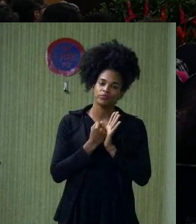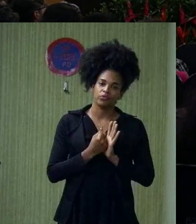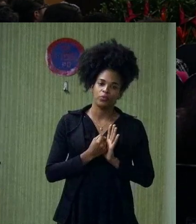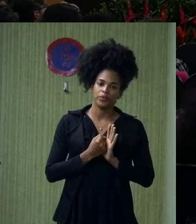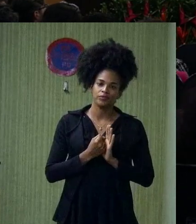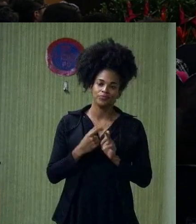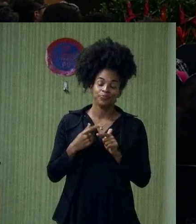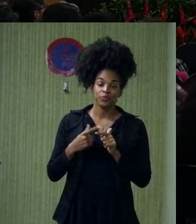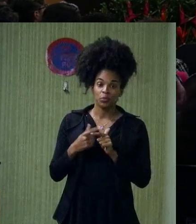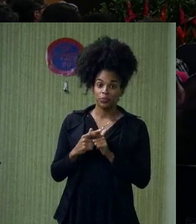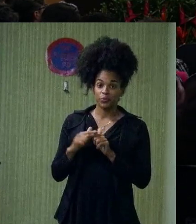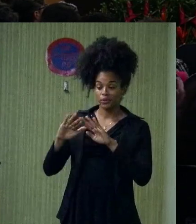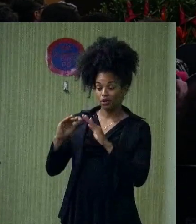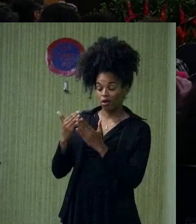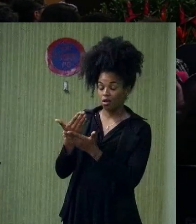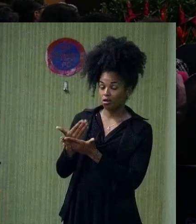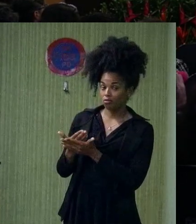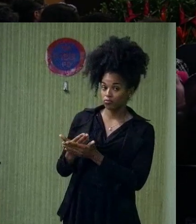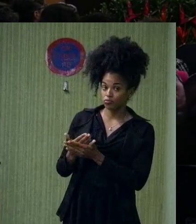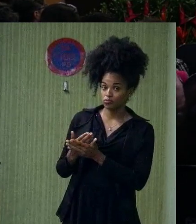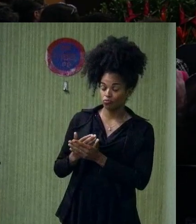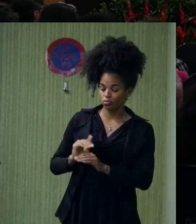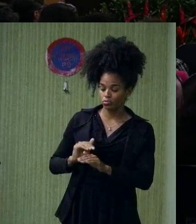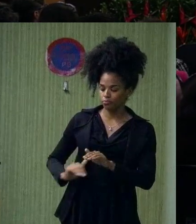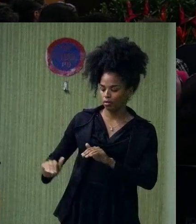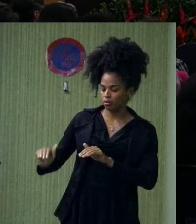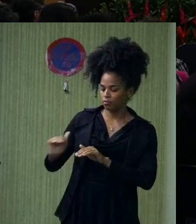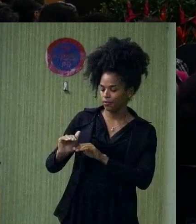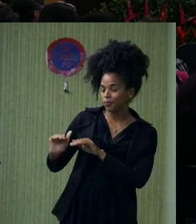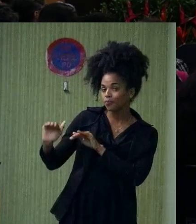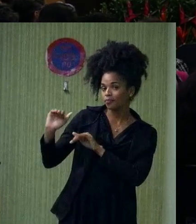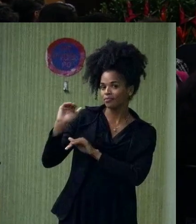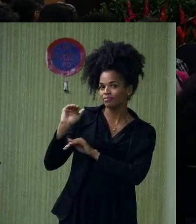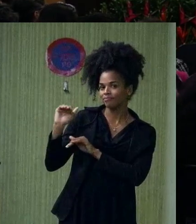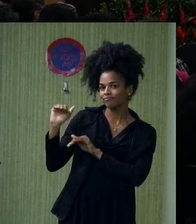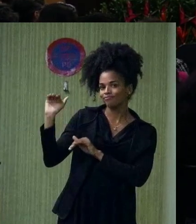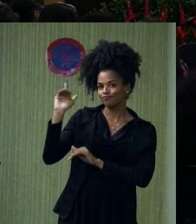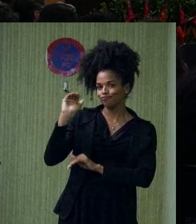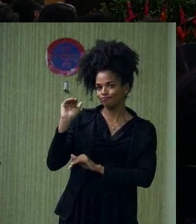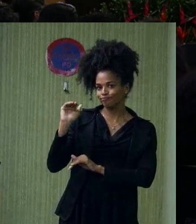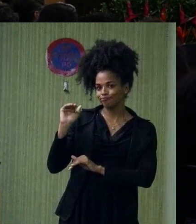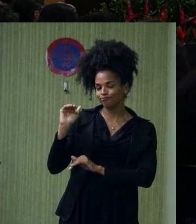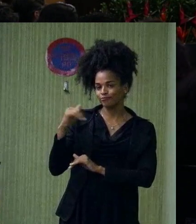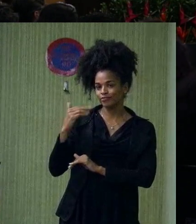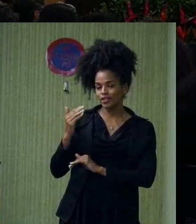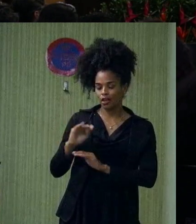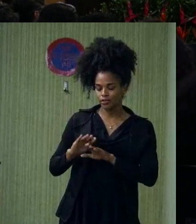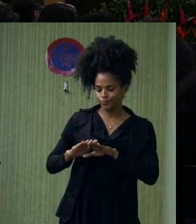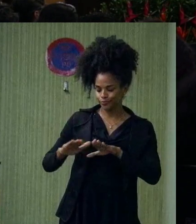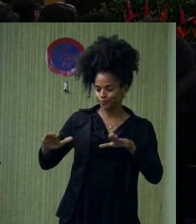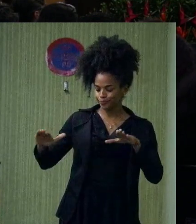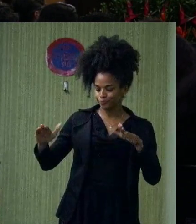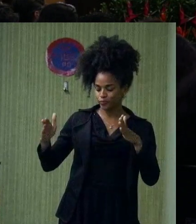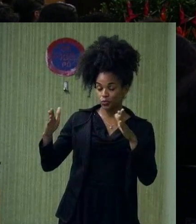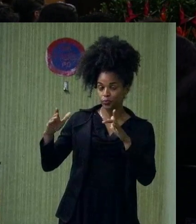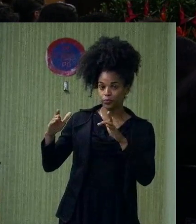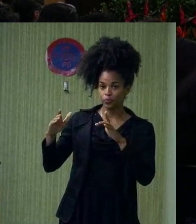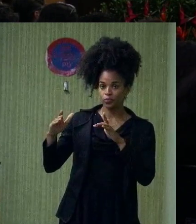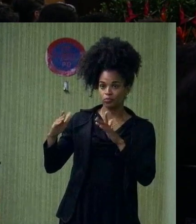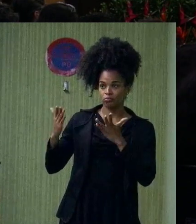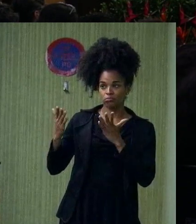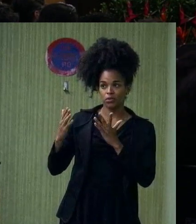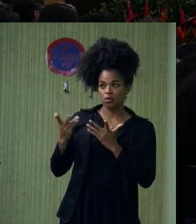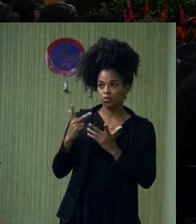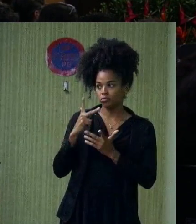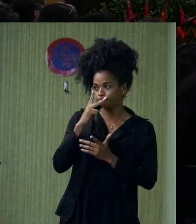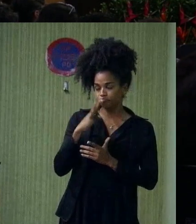de várias delas foi atingido e aonde fica normalmente a secretaria da escola e aqui fica né algo para não sei qual é a realidade